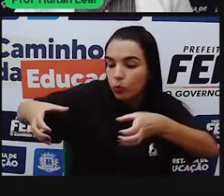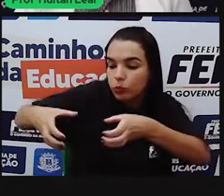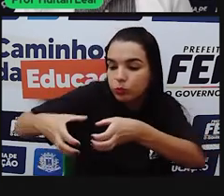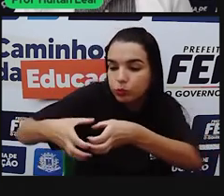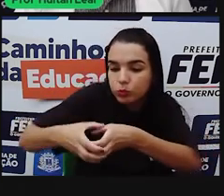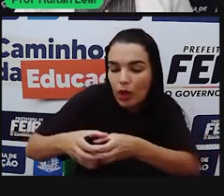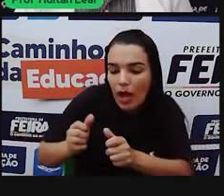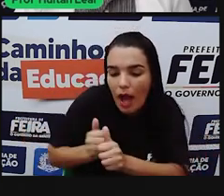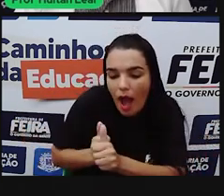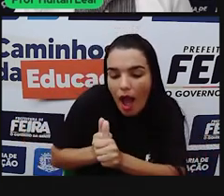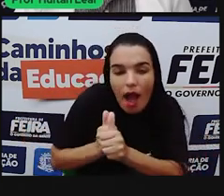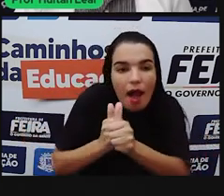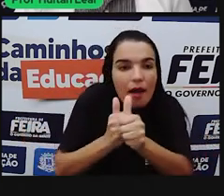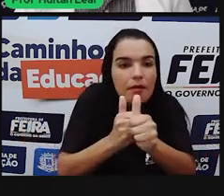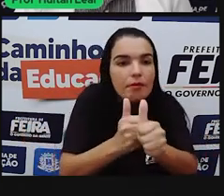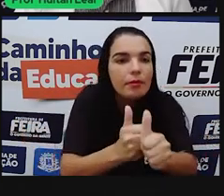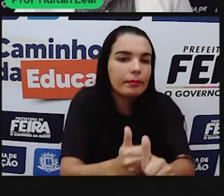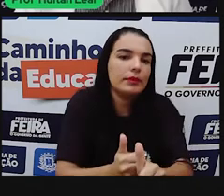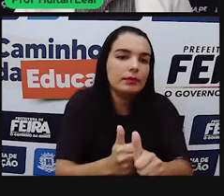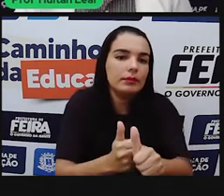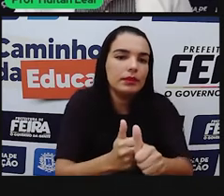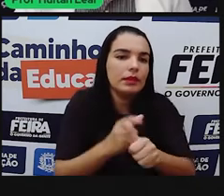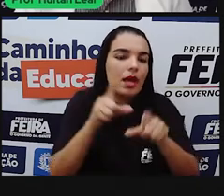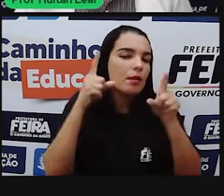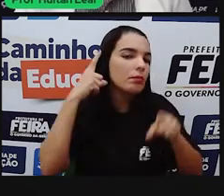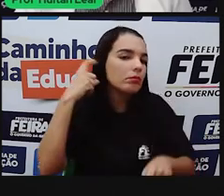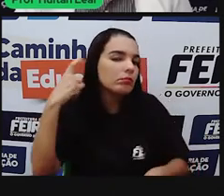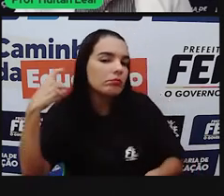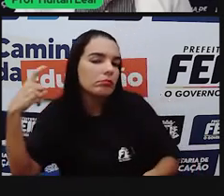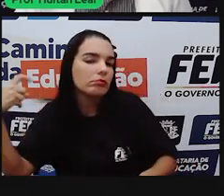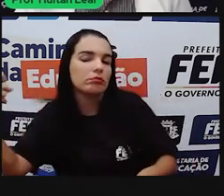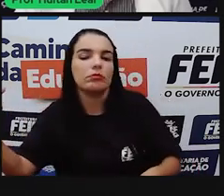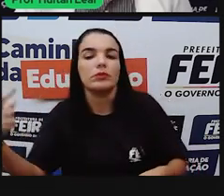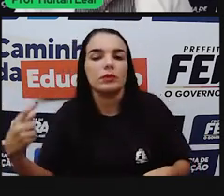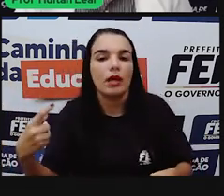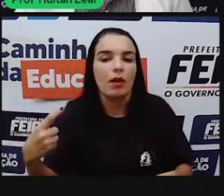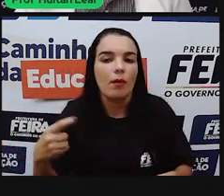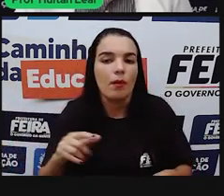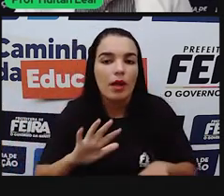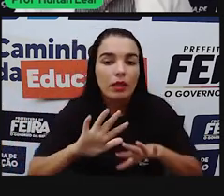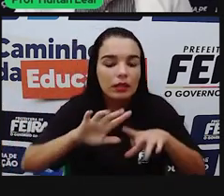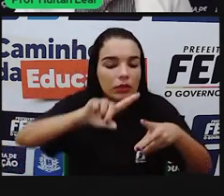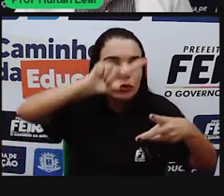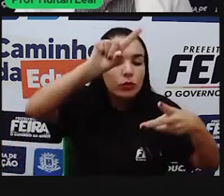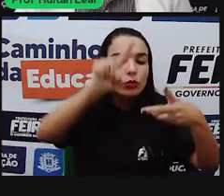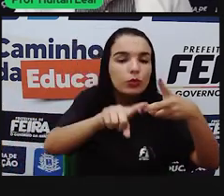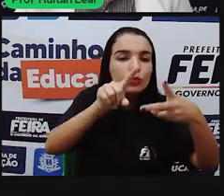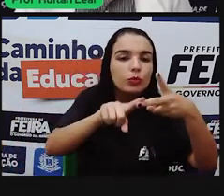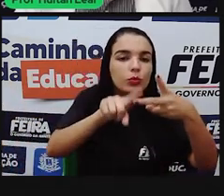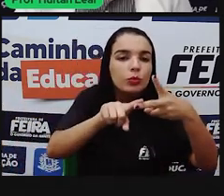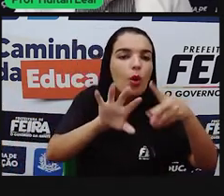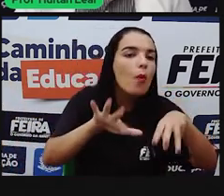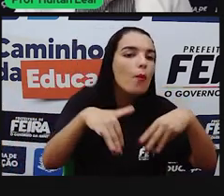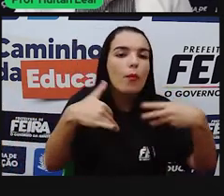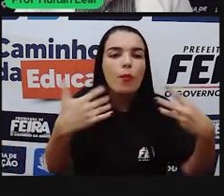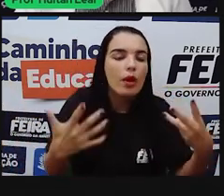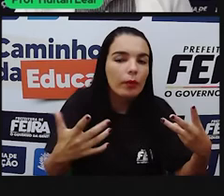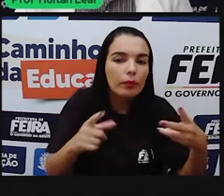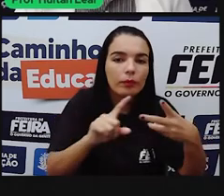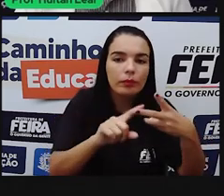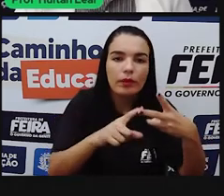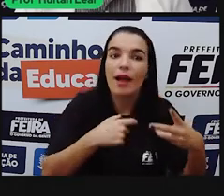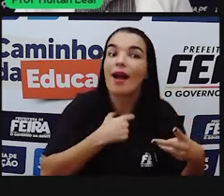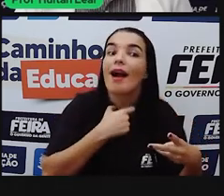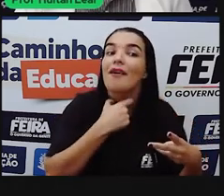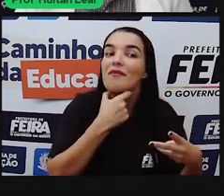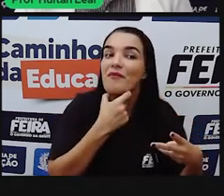o acompanhamento musical. Qual é o elemento seguinte da composição de uma canção? A